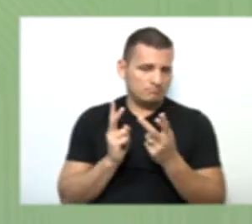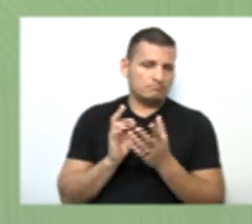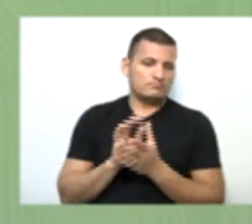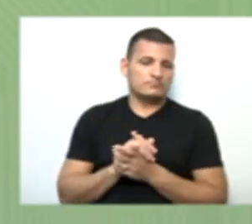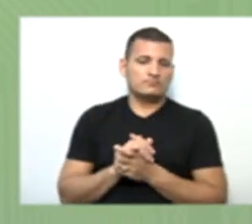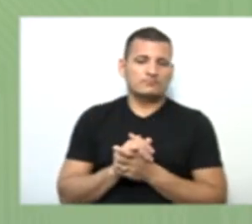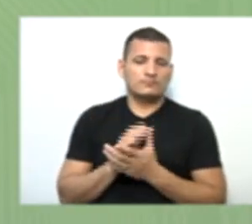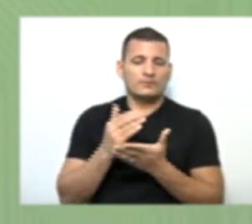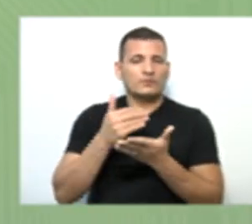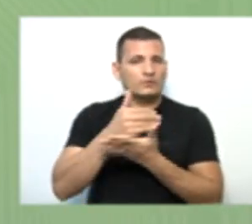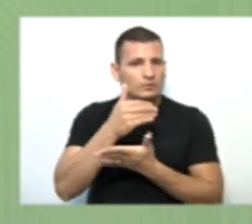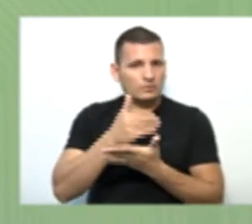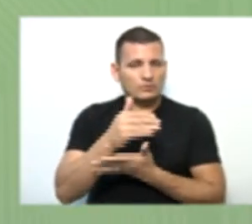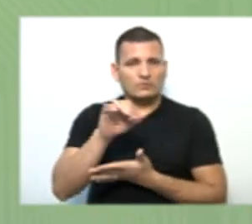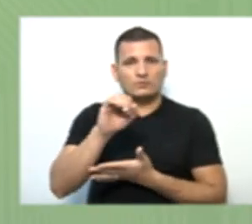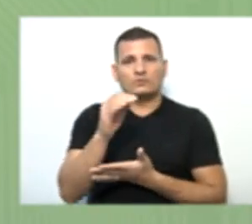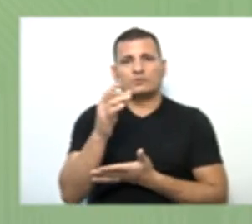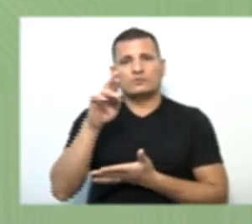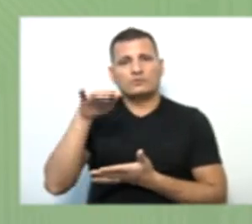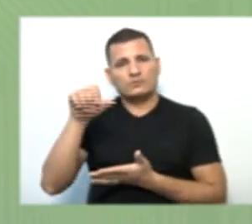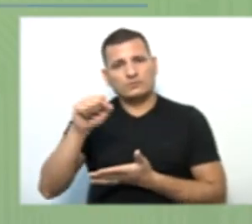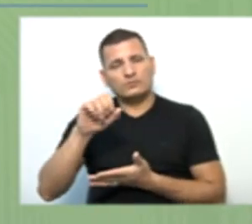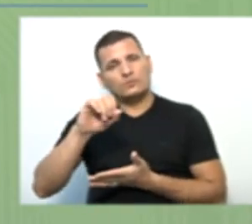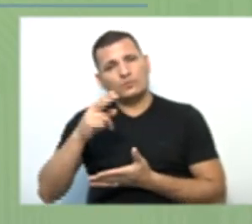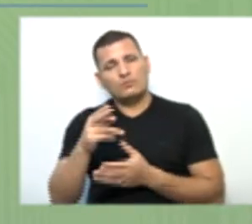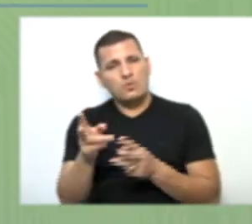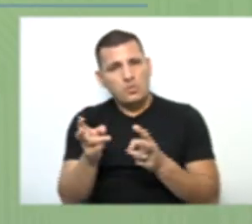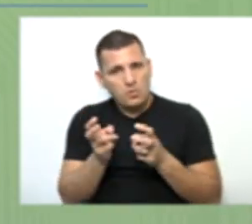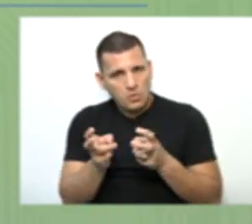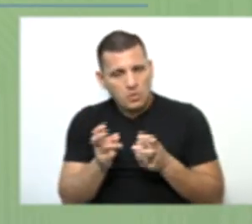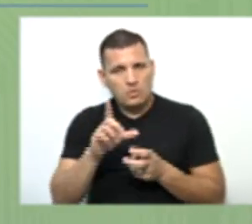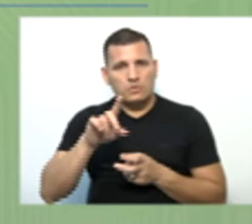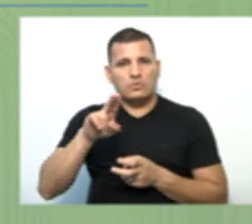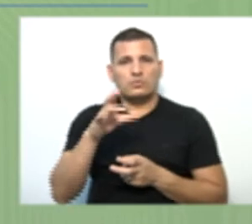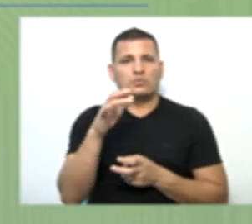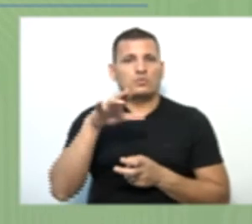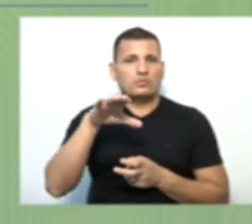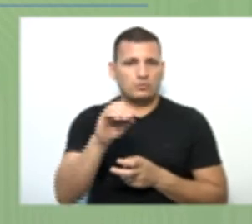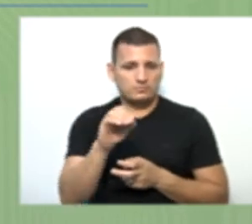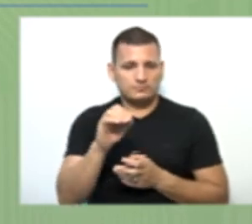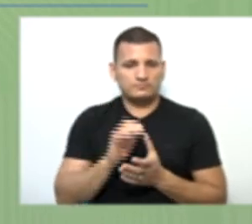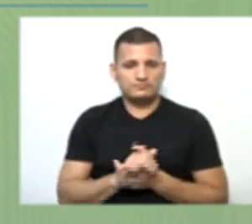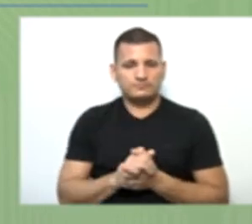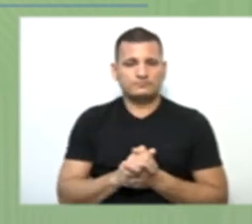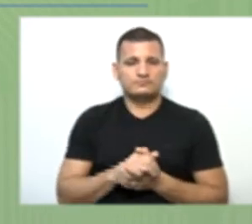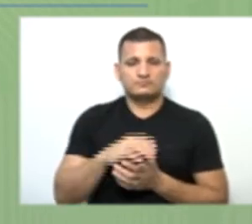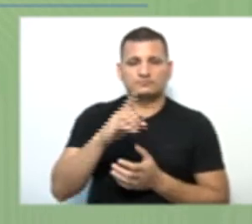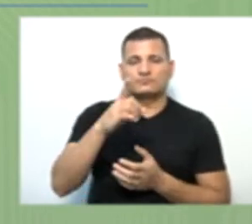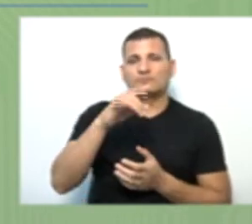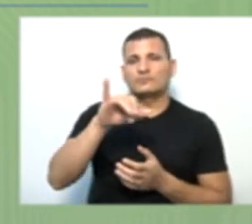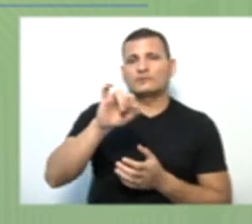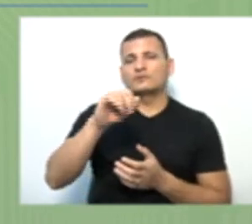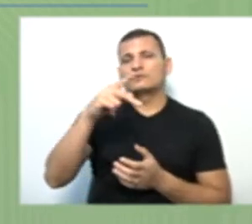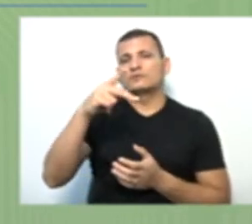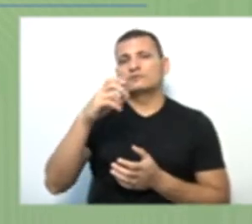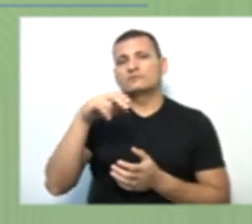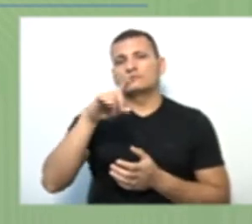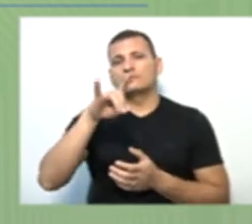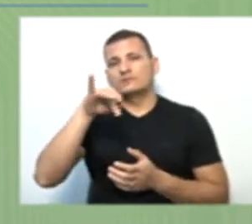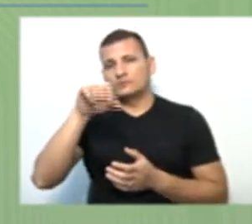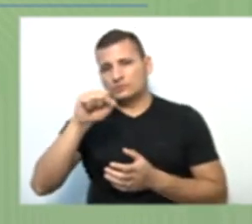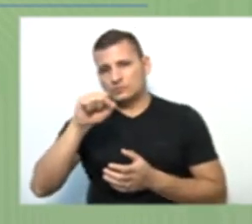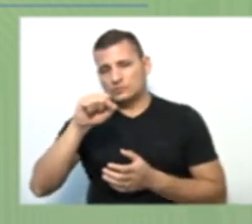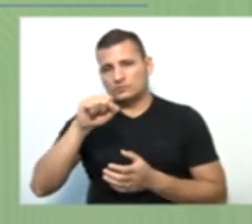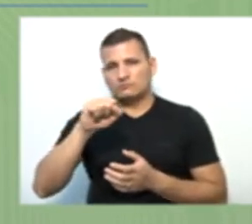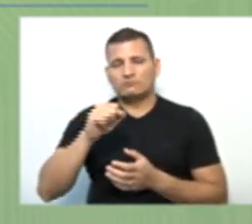as sobras ou lucro líquido, aí os dispêndios e despesas operacionais.